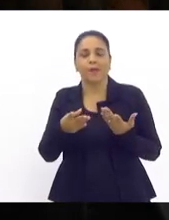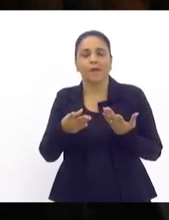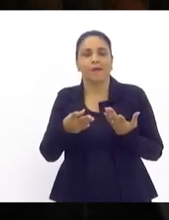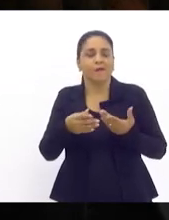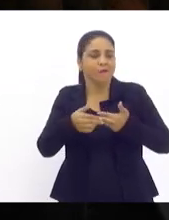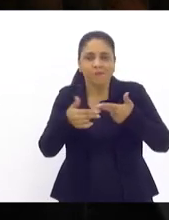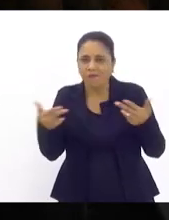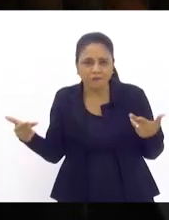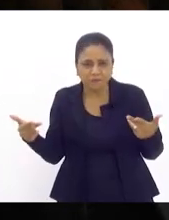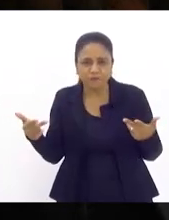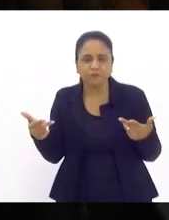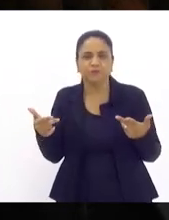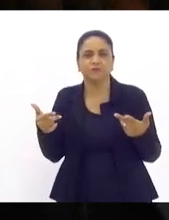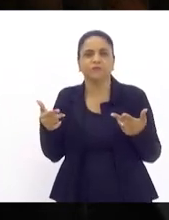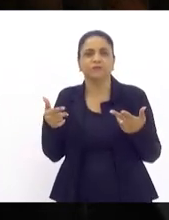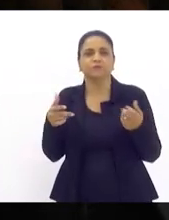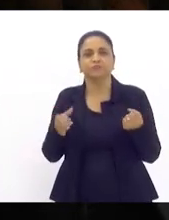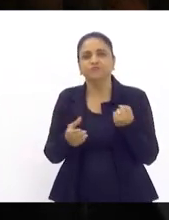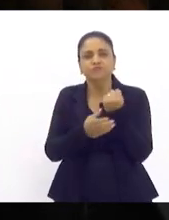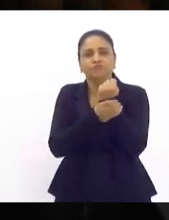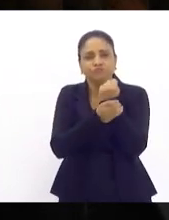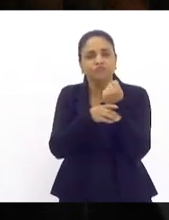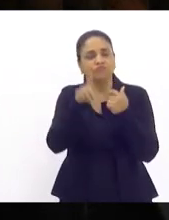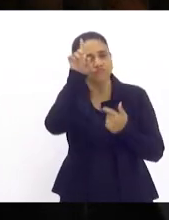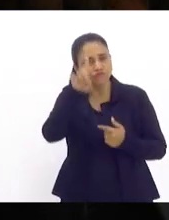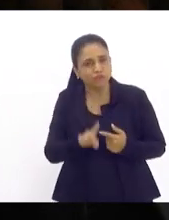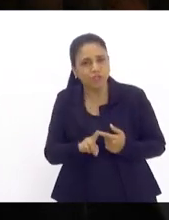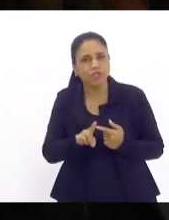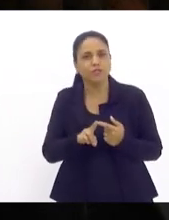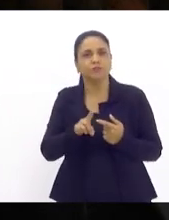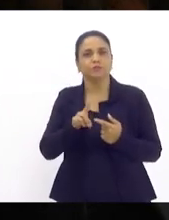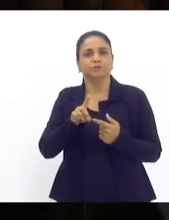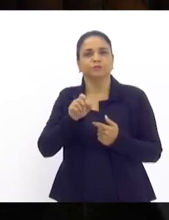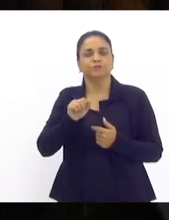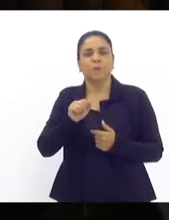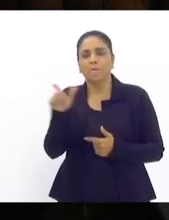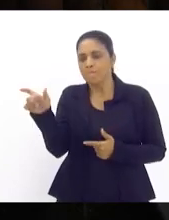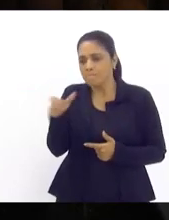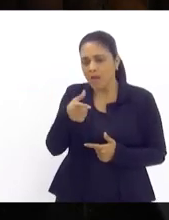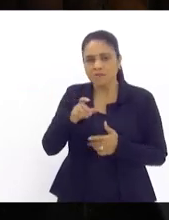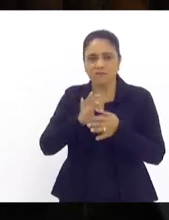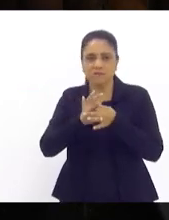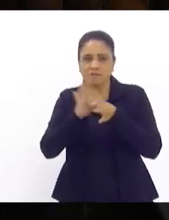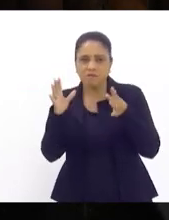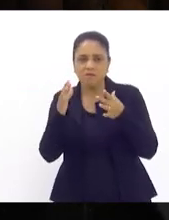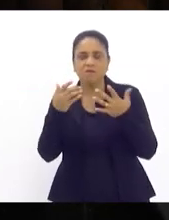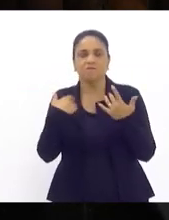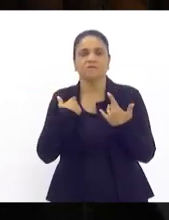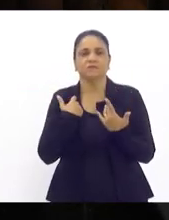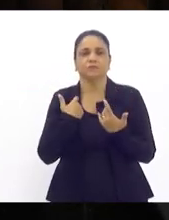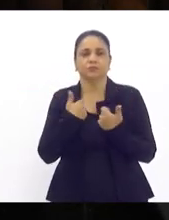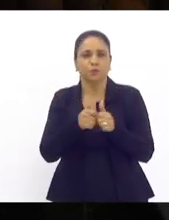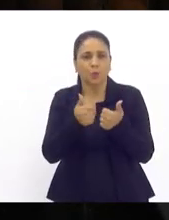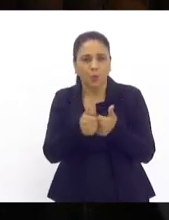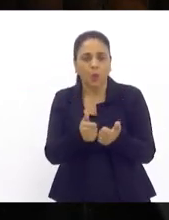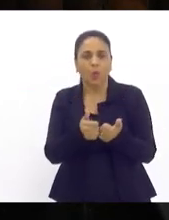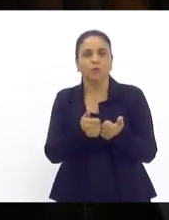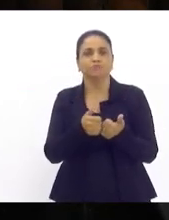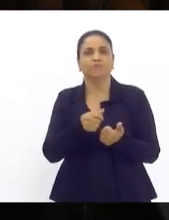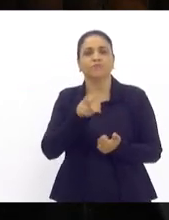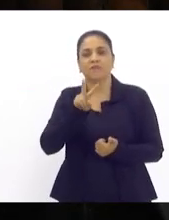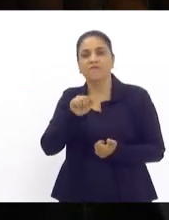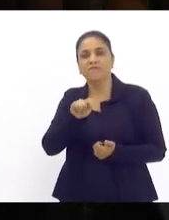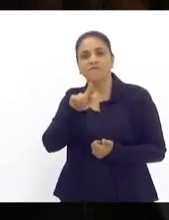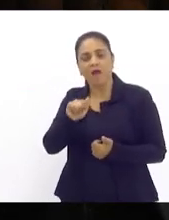que, como, por exemplo, o benefício da prestação continuada, uso do passe livre em transporte interestadual, vagas reservadas